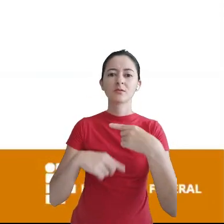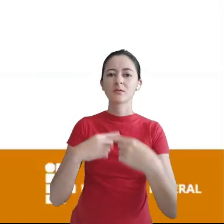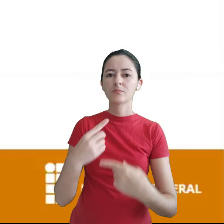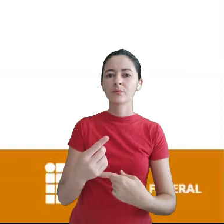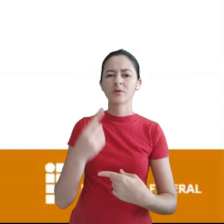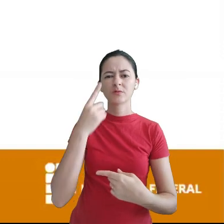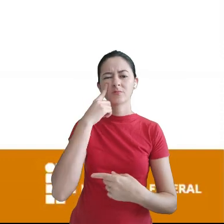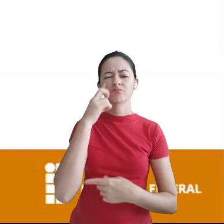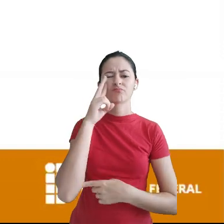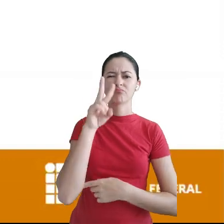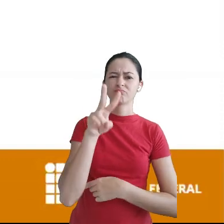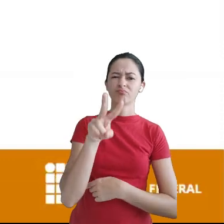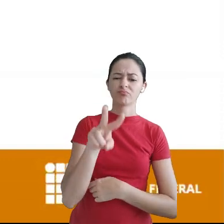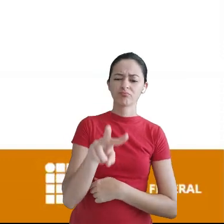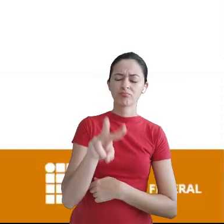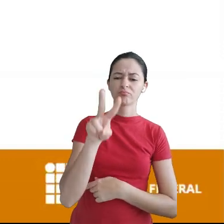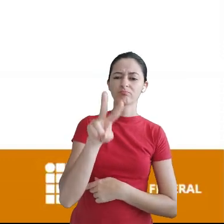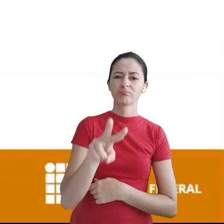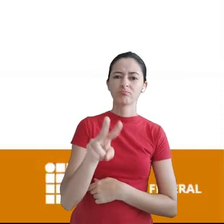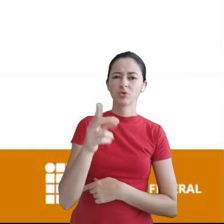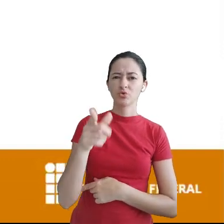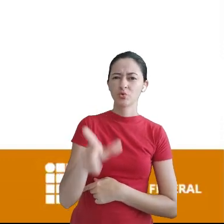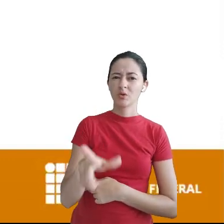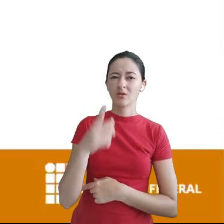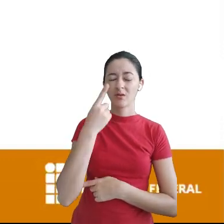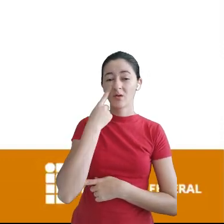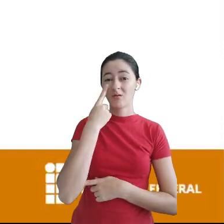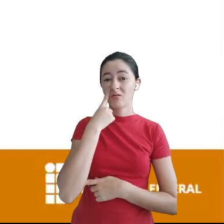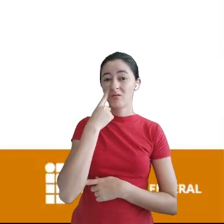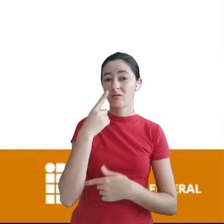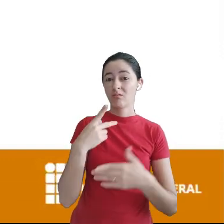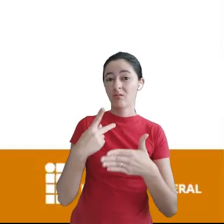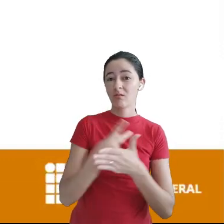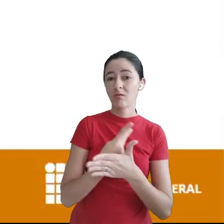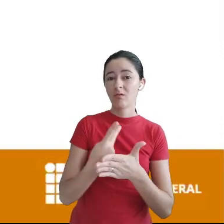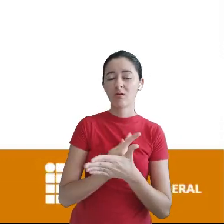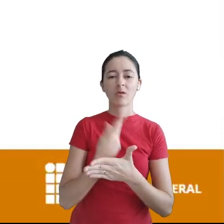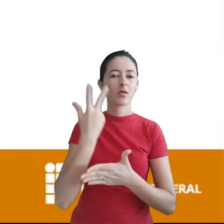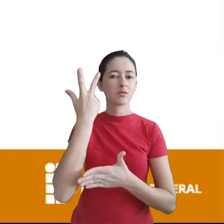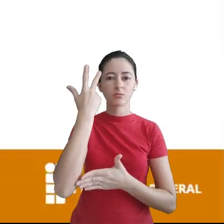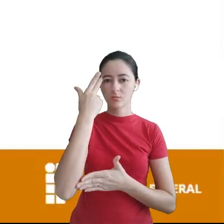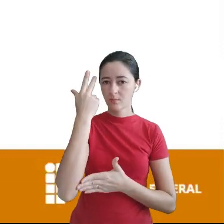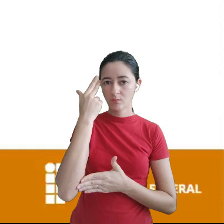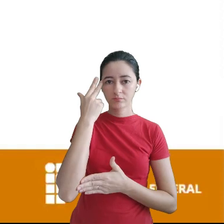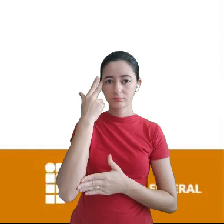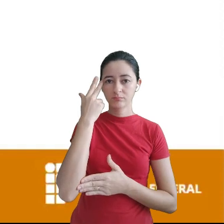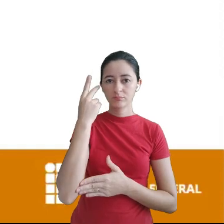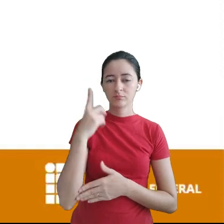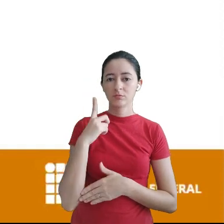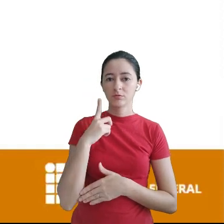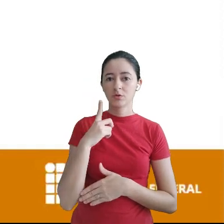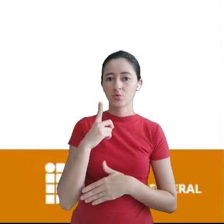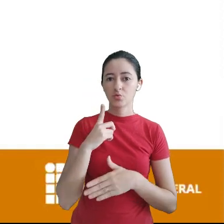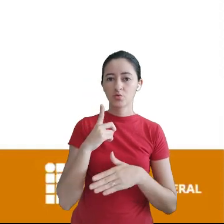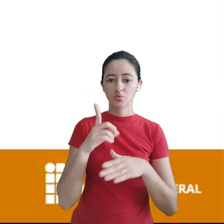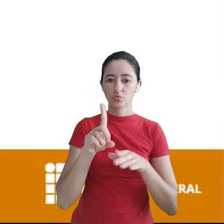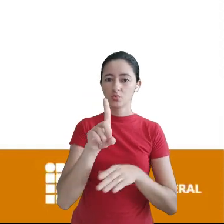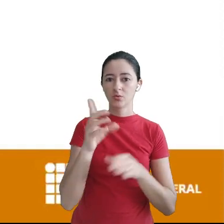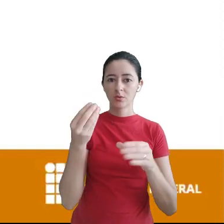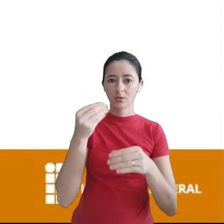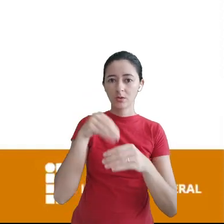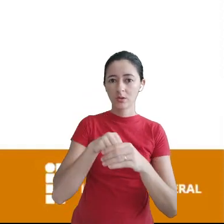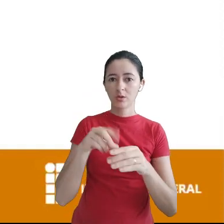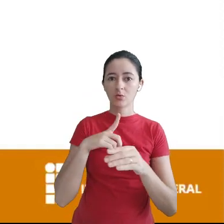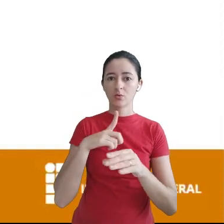Está certo. Depois você analisa de novo e volta e você percebe que não é bem assim. Então, é natural esse tipo de coisa